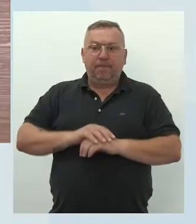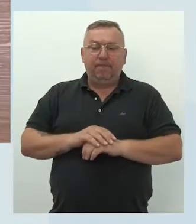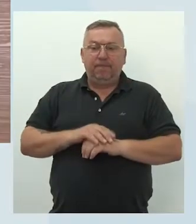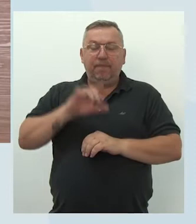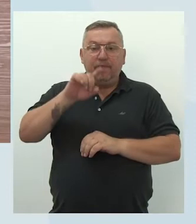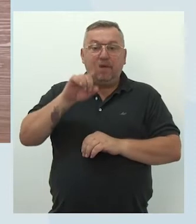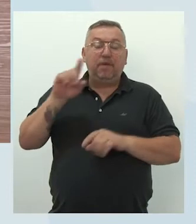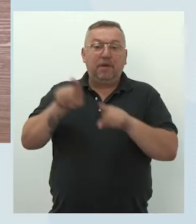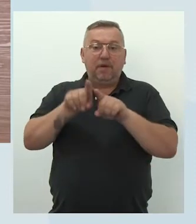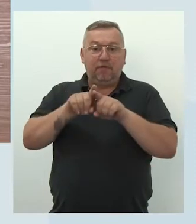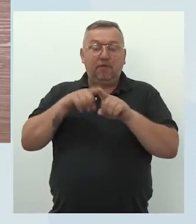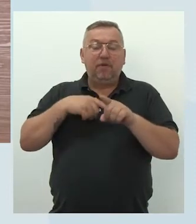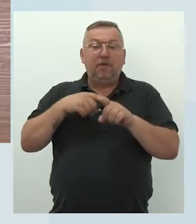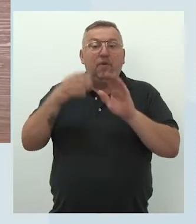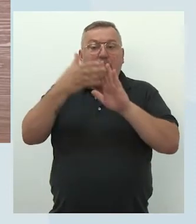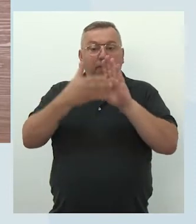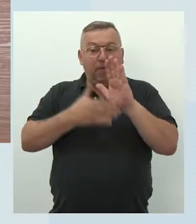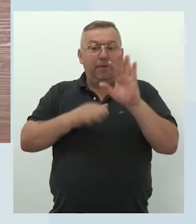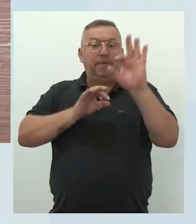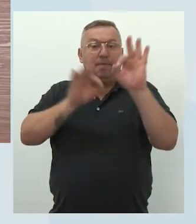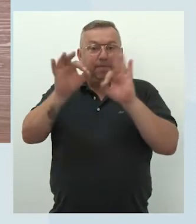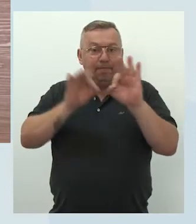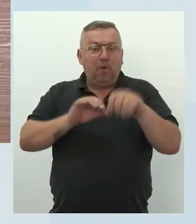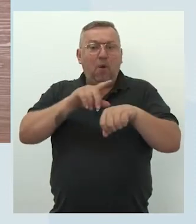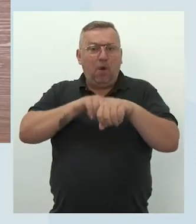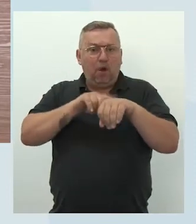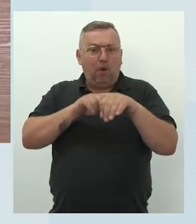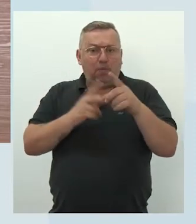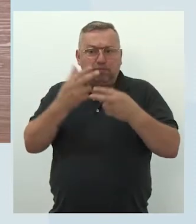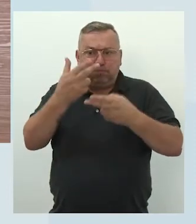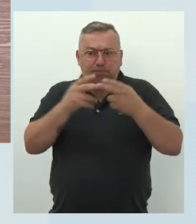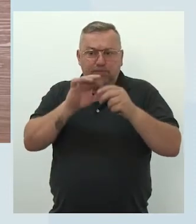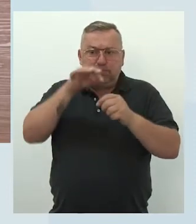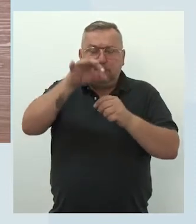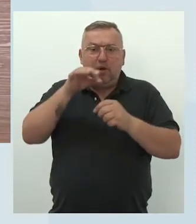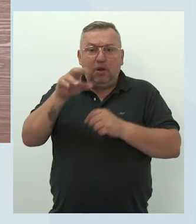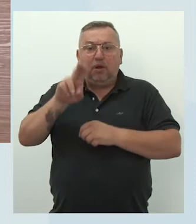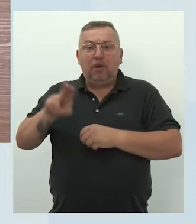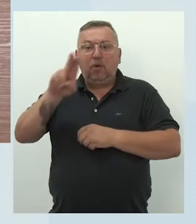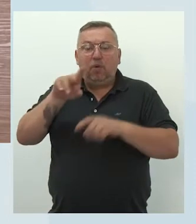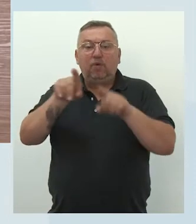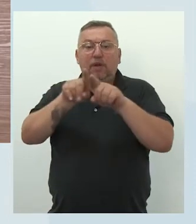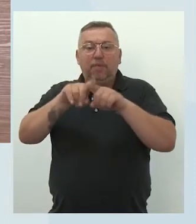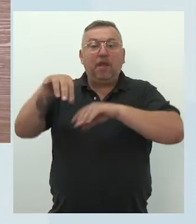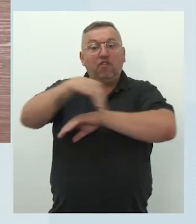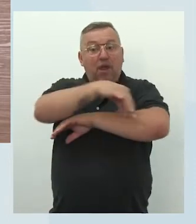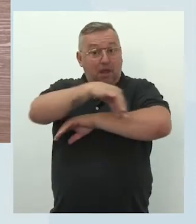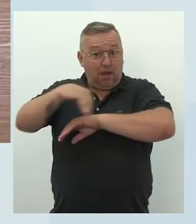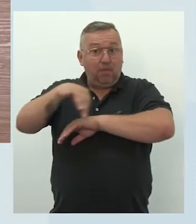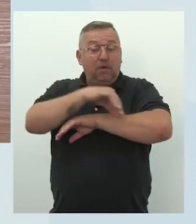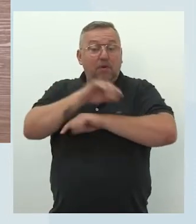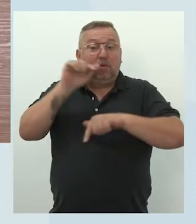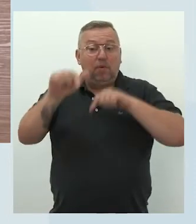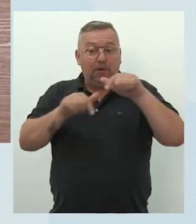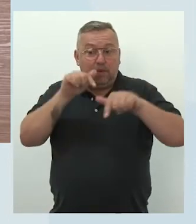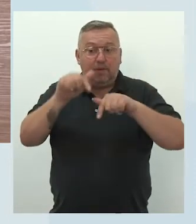Nessa pauta, a gente propôs a montagem de um relógio digital e o uso de réguas para o trabalho com